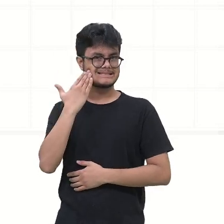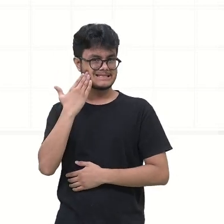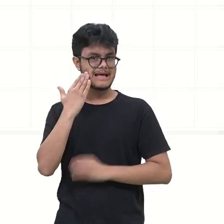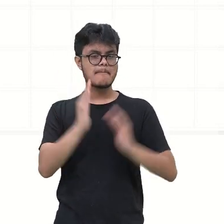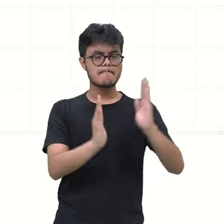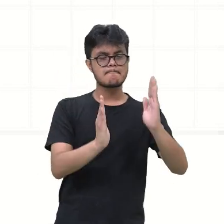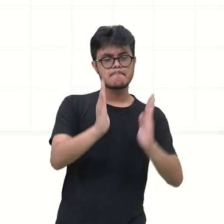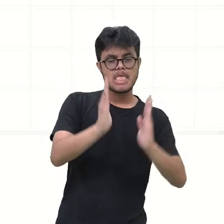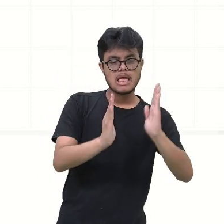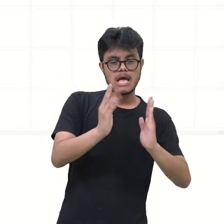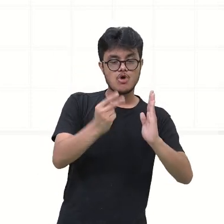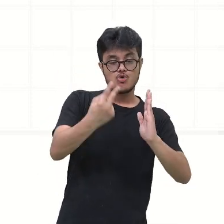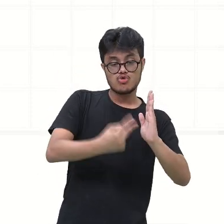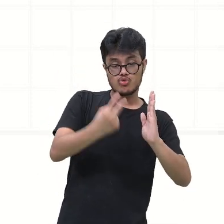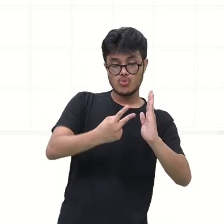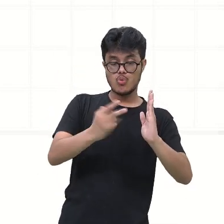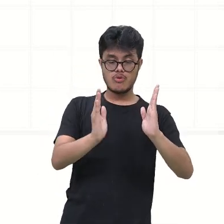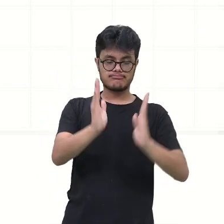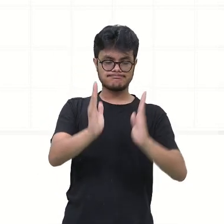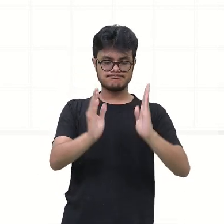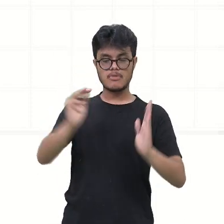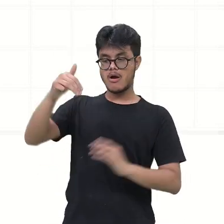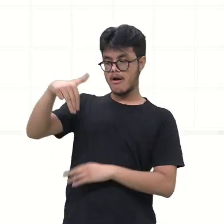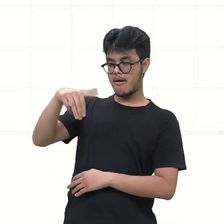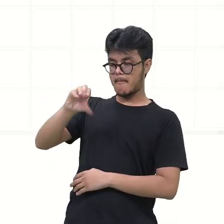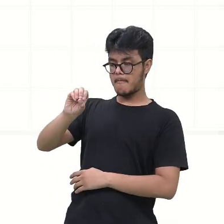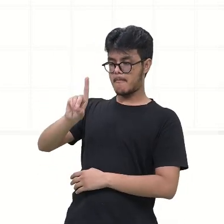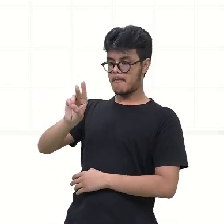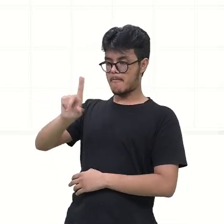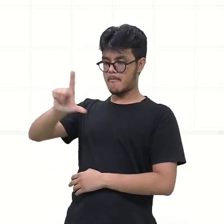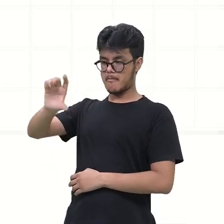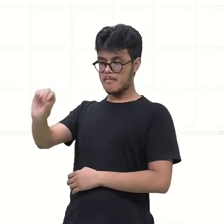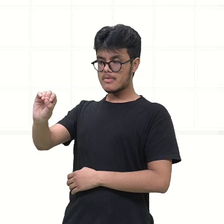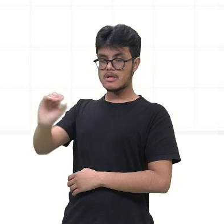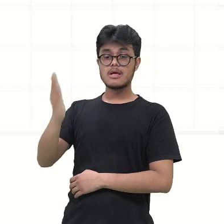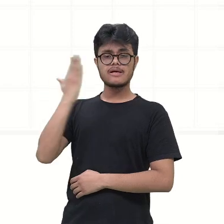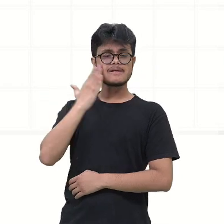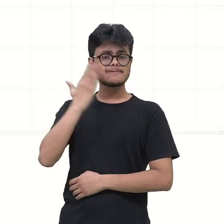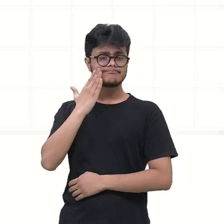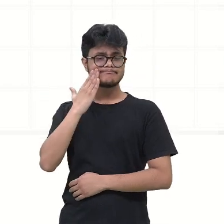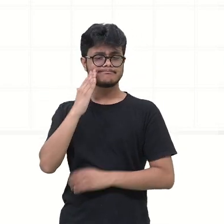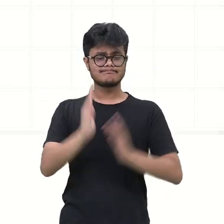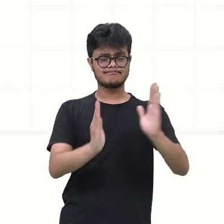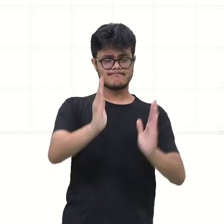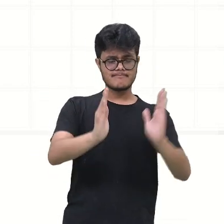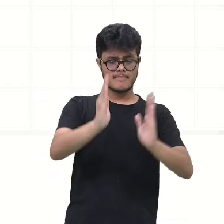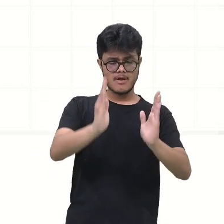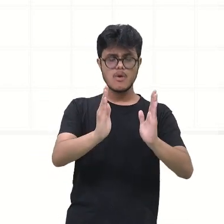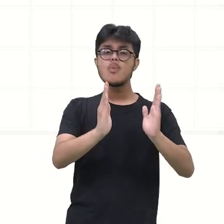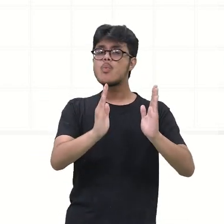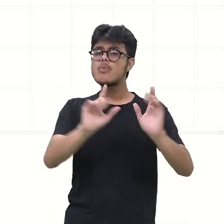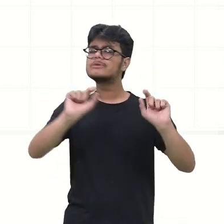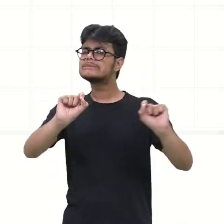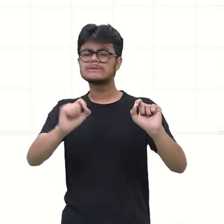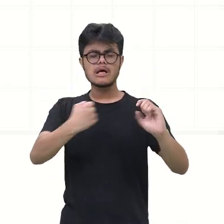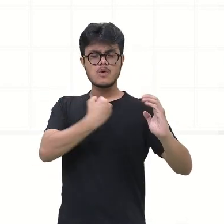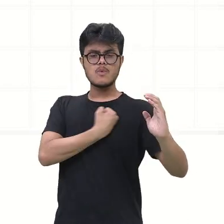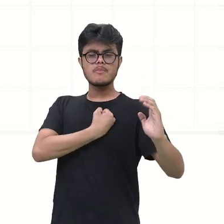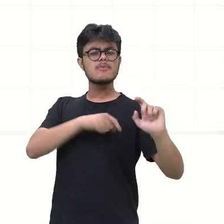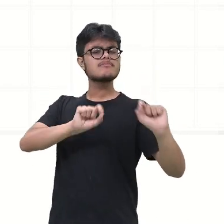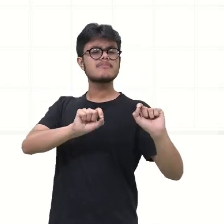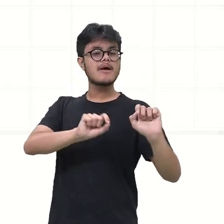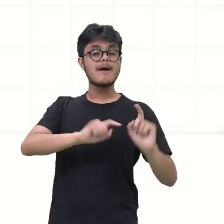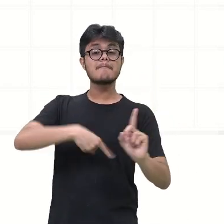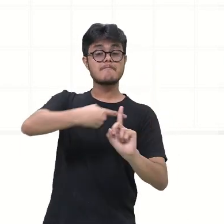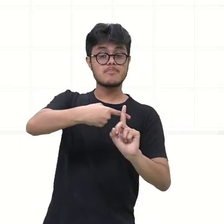de um número inteiro, eu quero somente a parte positiva desse número, tá bom?